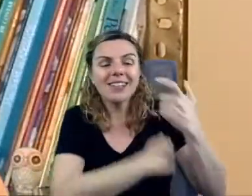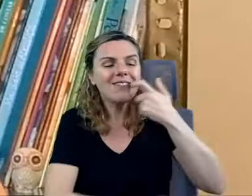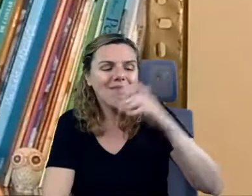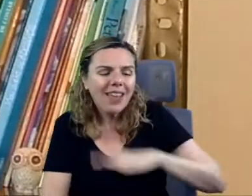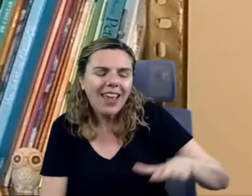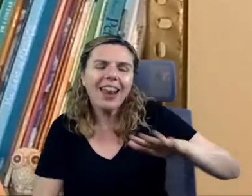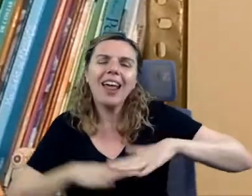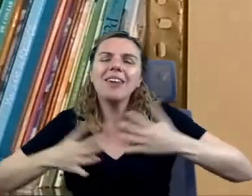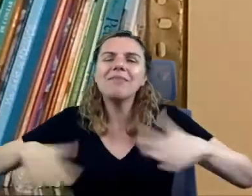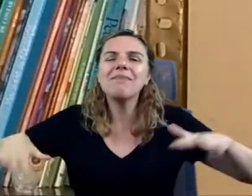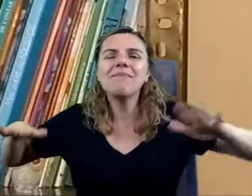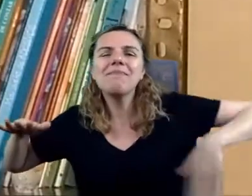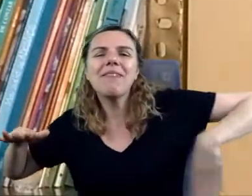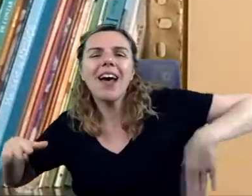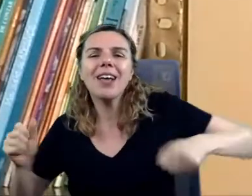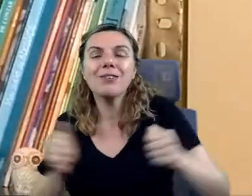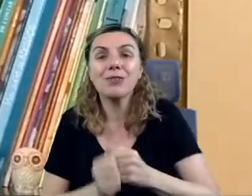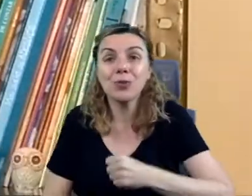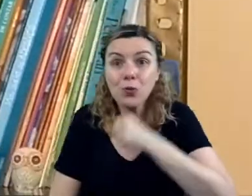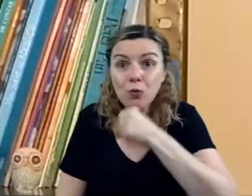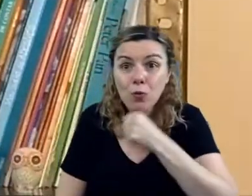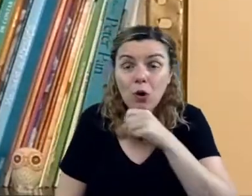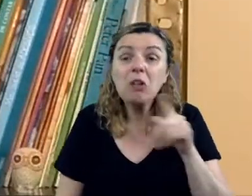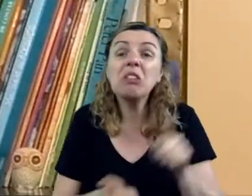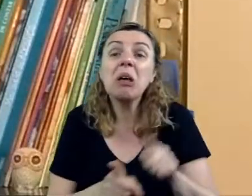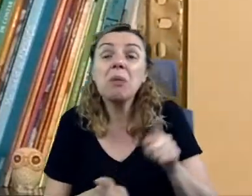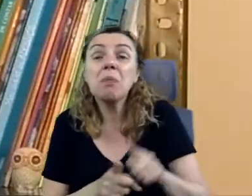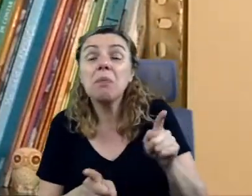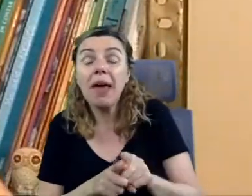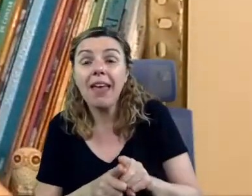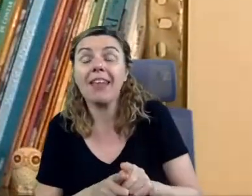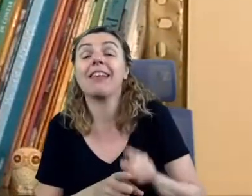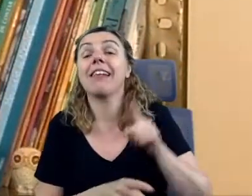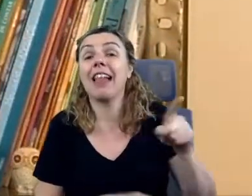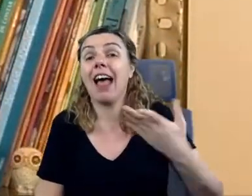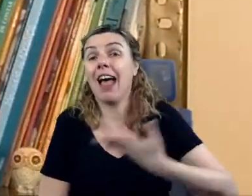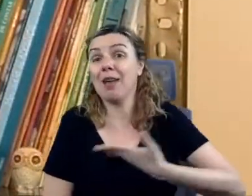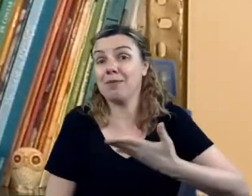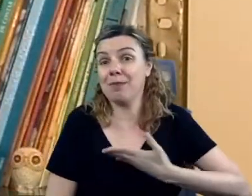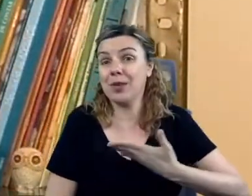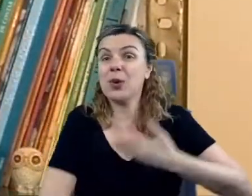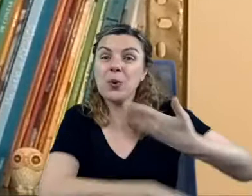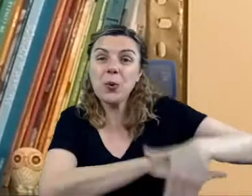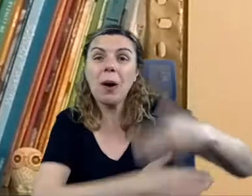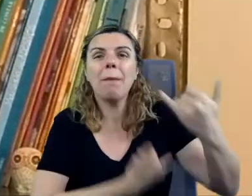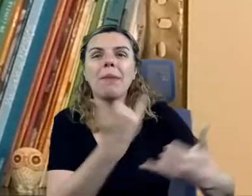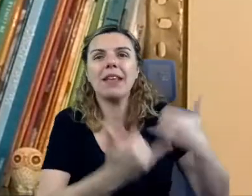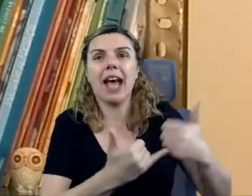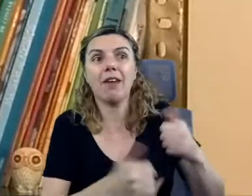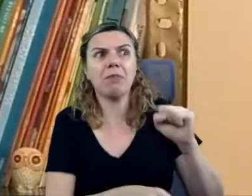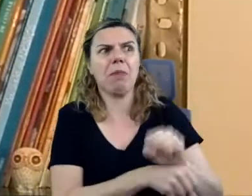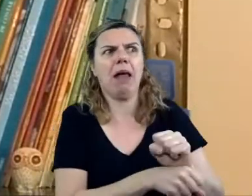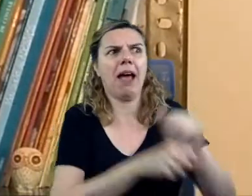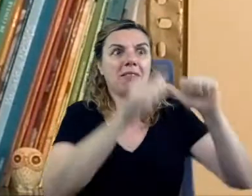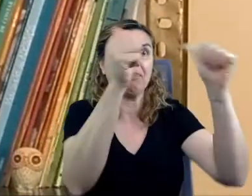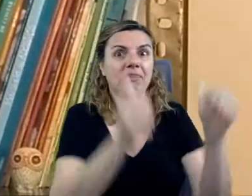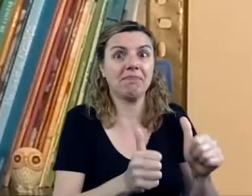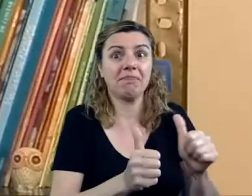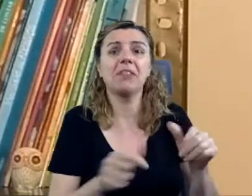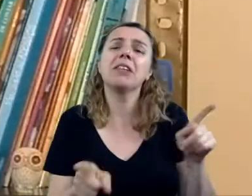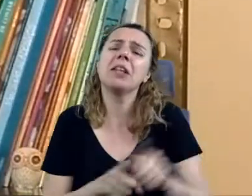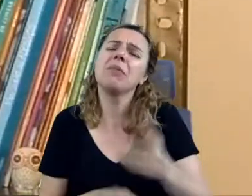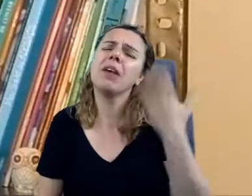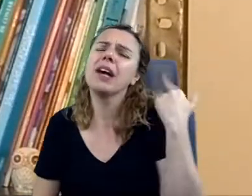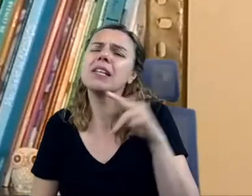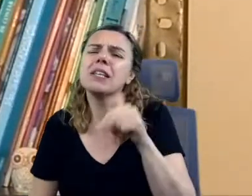era criança, eu tomava banho de mar com meu avô. De quando eu brincava de estátua com os amigos da rua. De quando